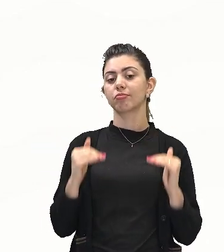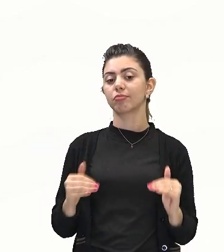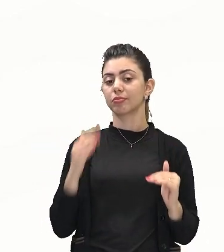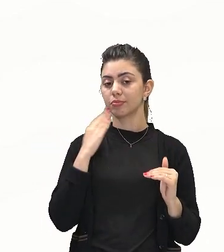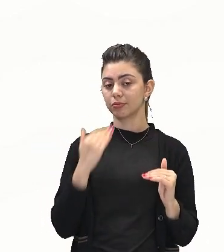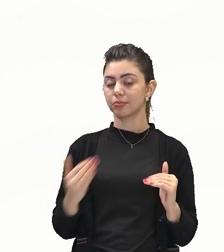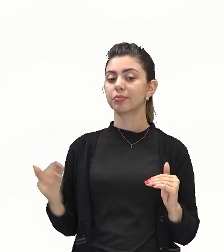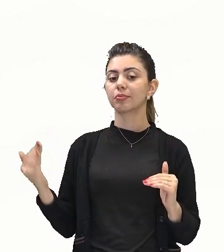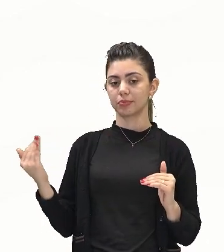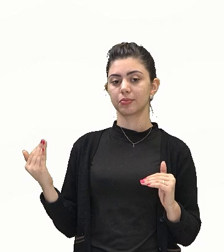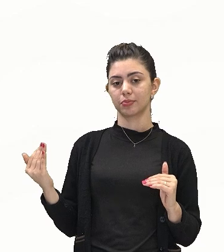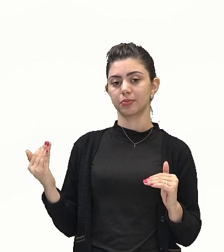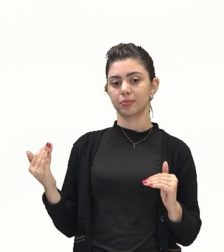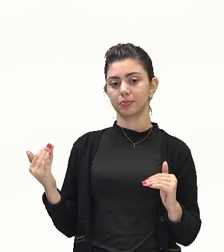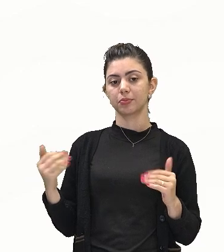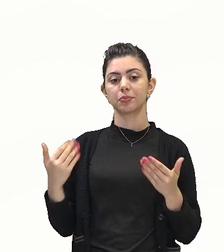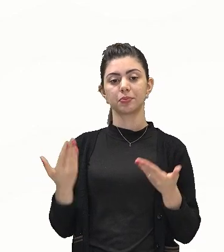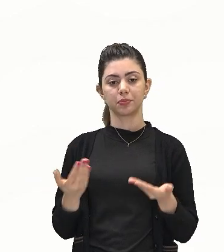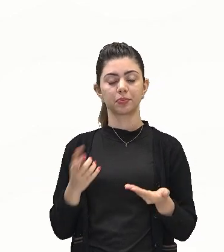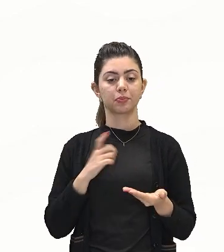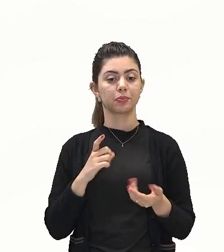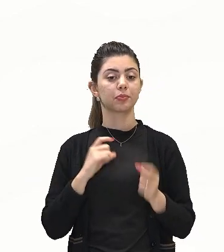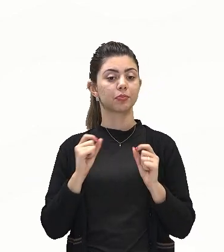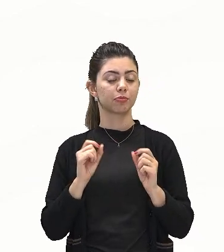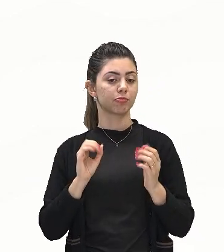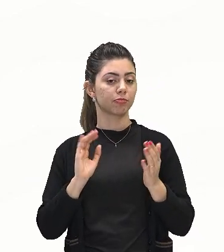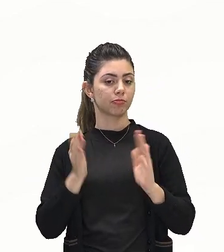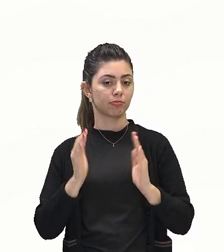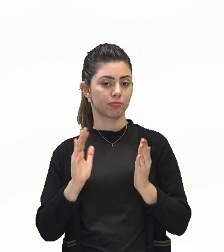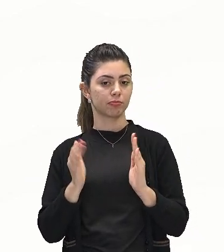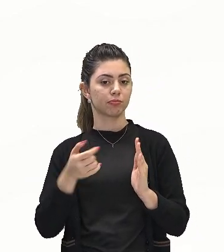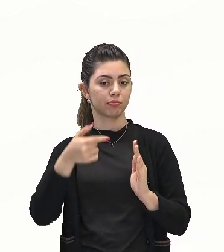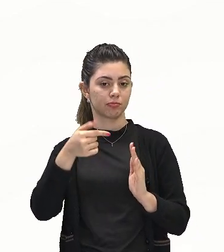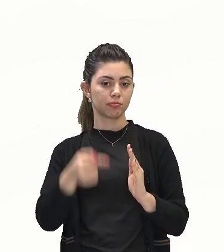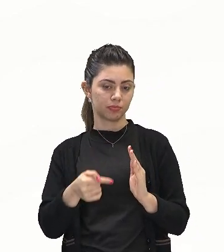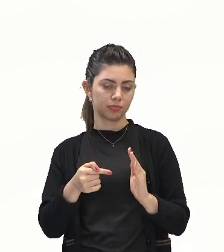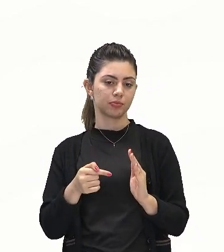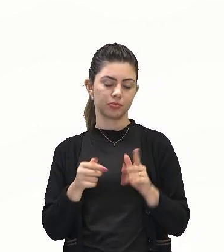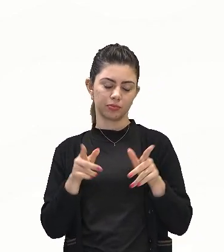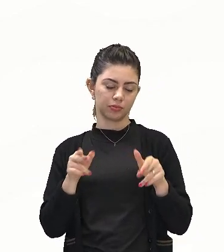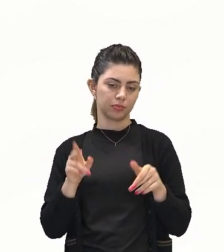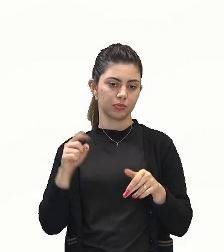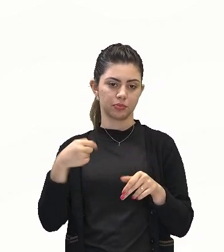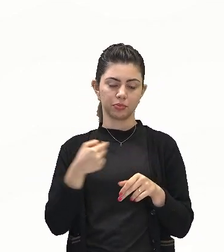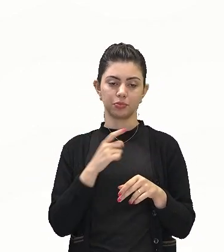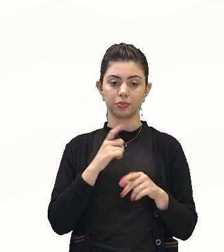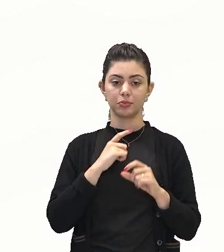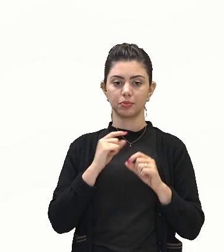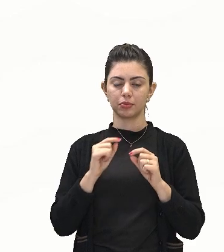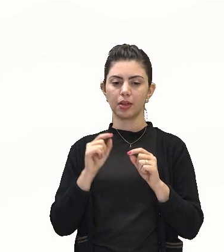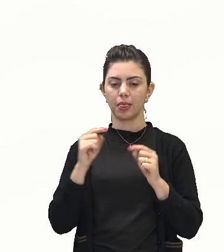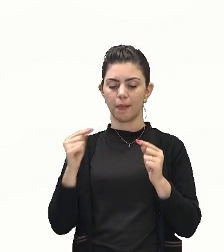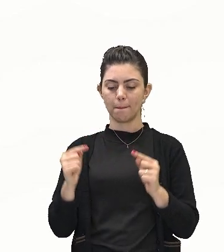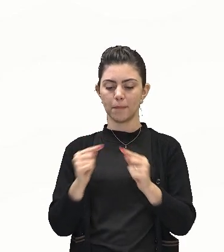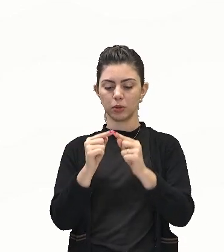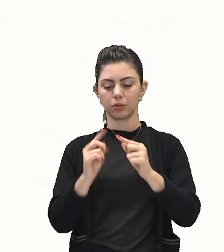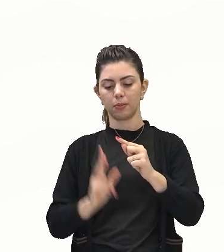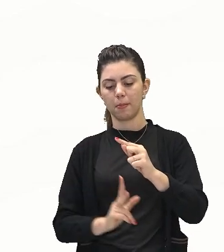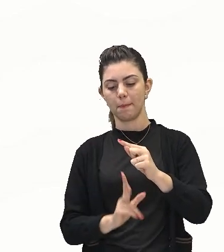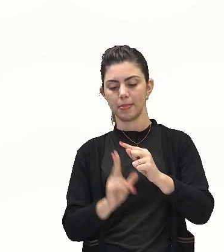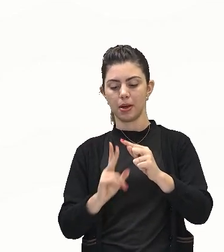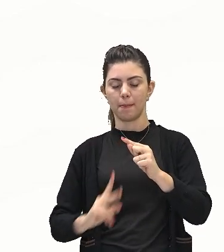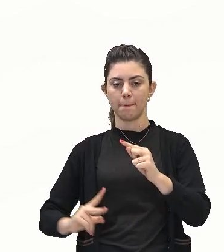o heptágono. Heptágono são 7 lados. Fazendo aqui a divisão